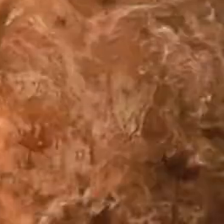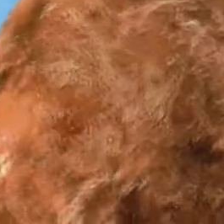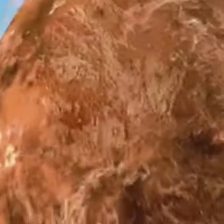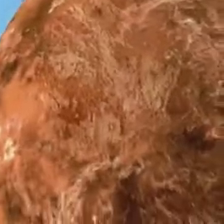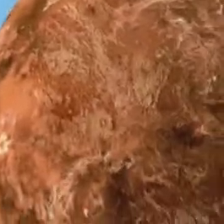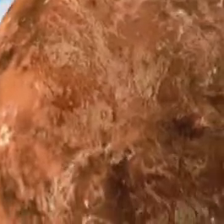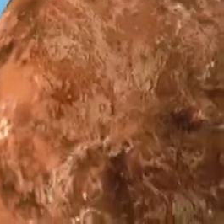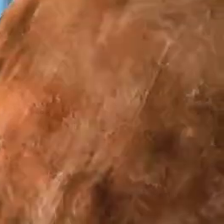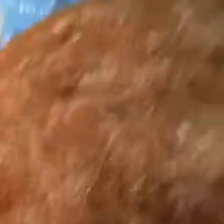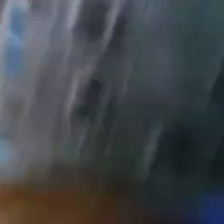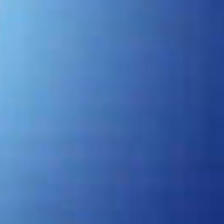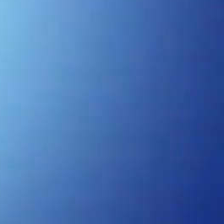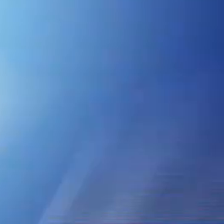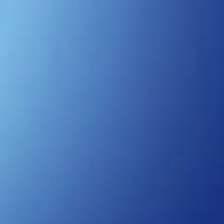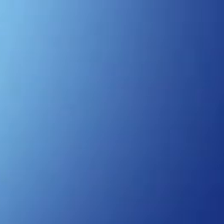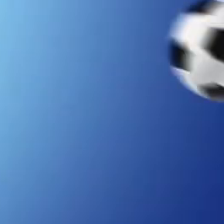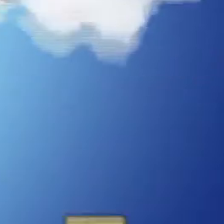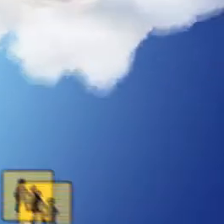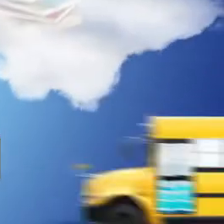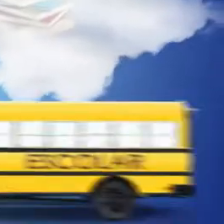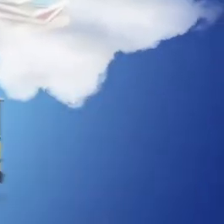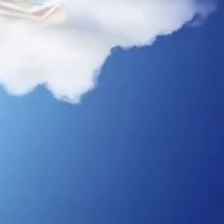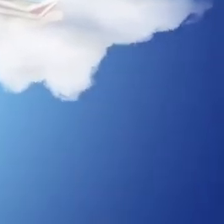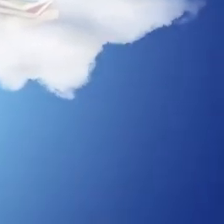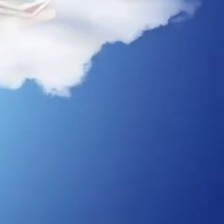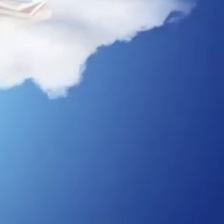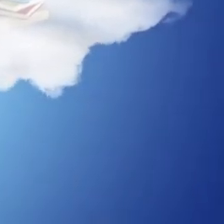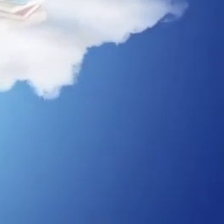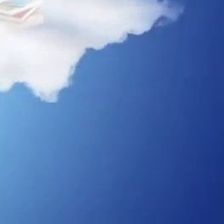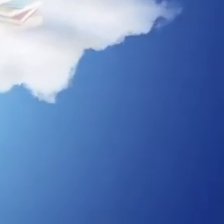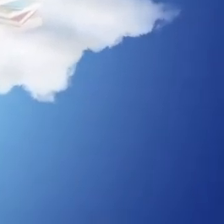E aí E aí